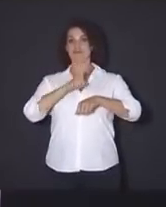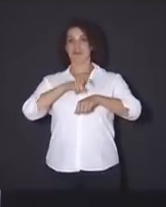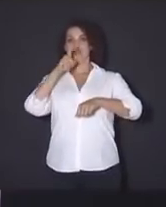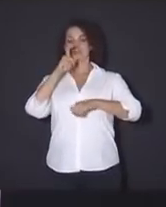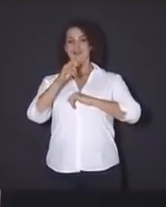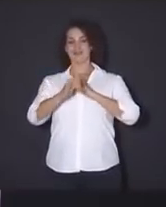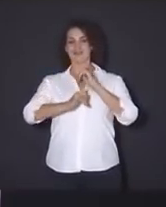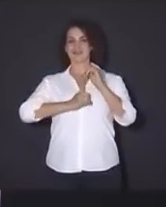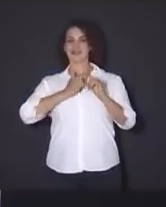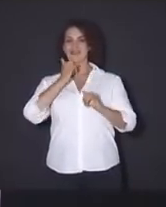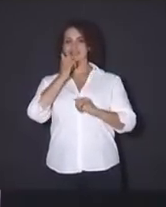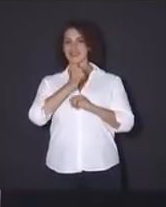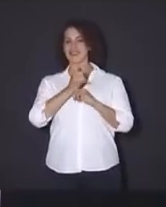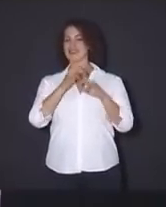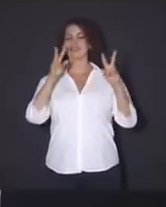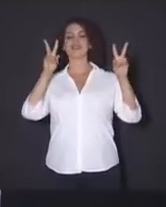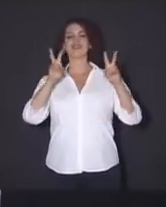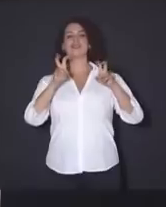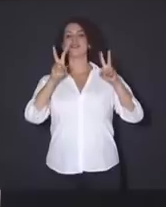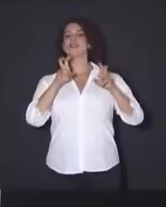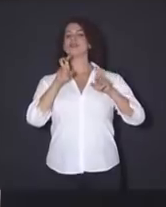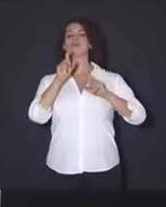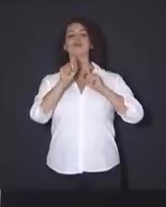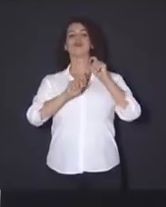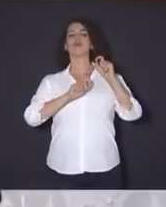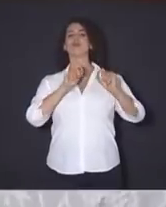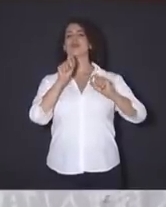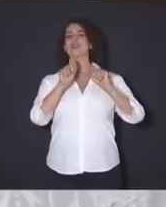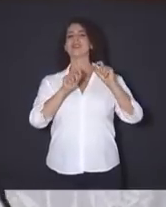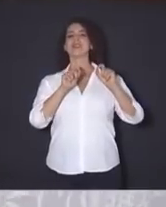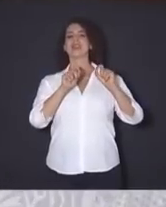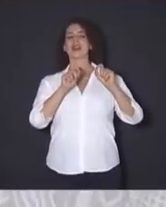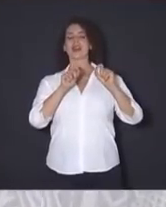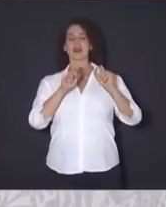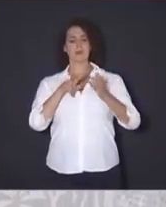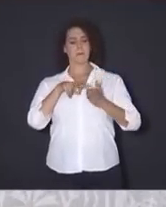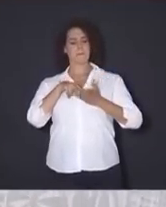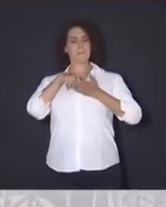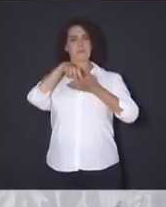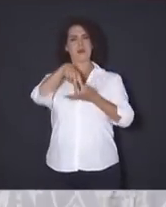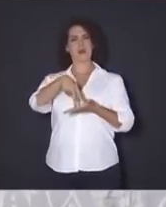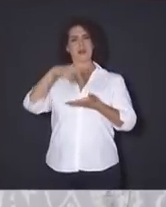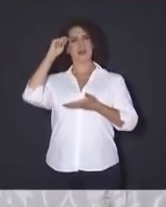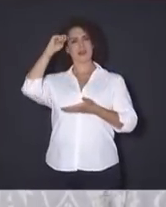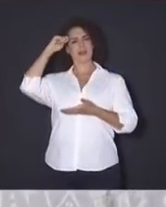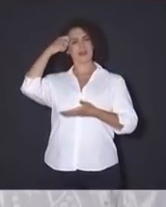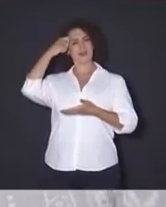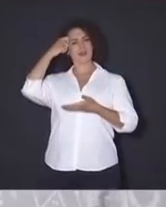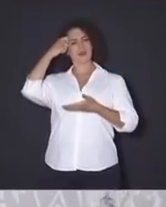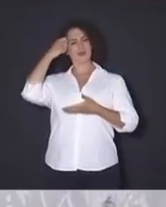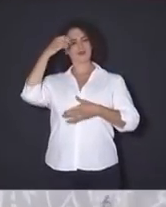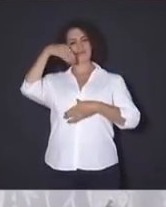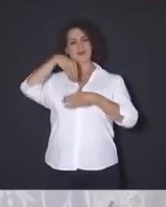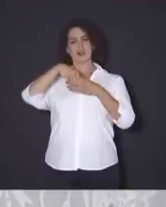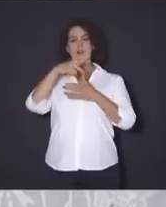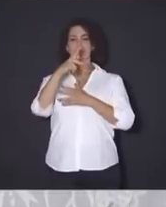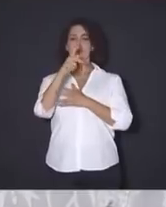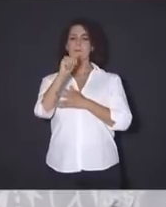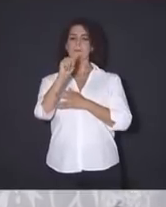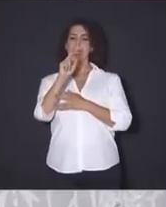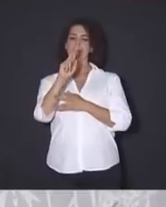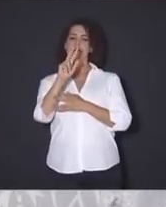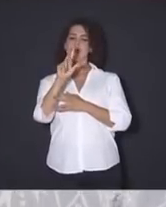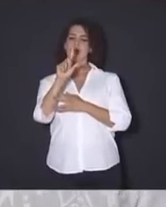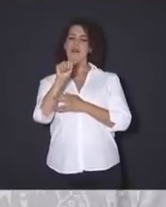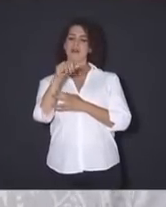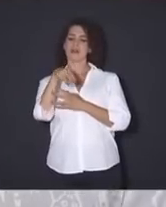nas redes sobre o que vem a ser o que nós denominamos o protagonismo negro em parlamento que na verdade é contar um pouco